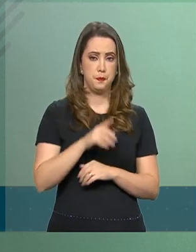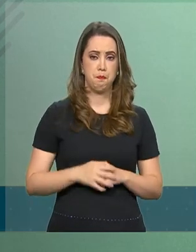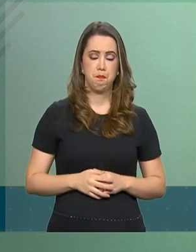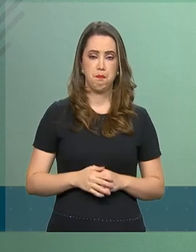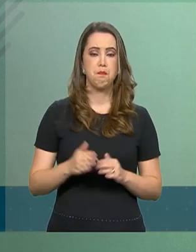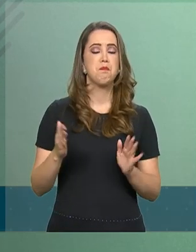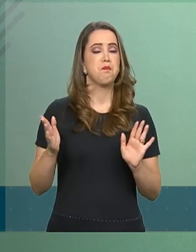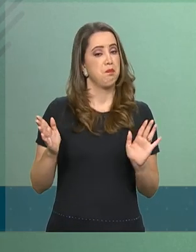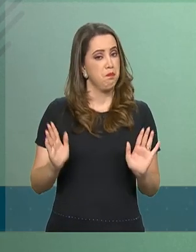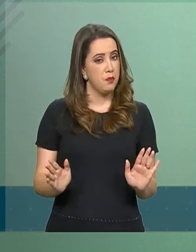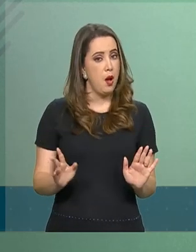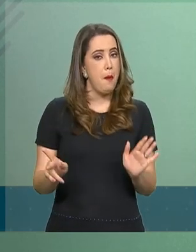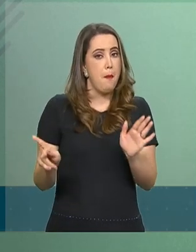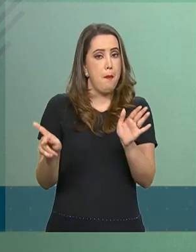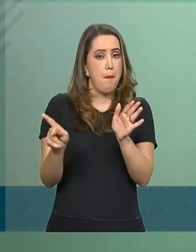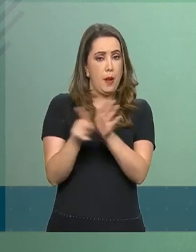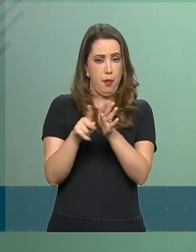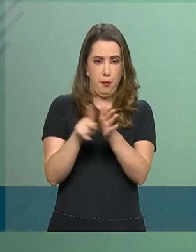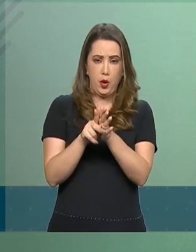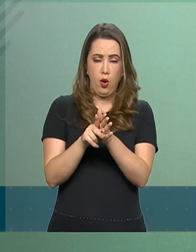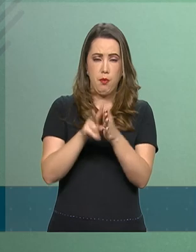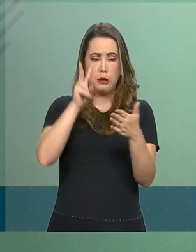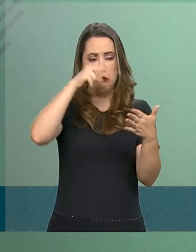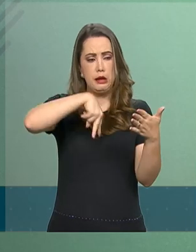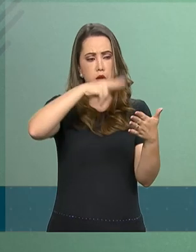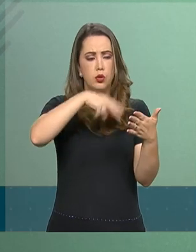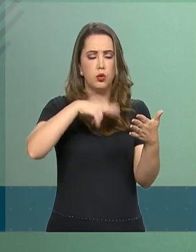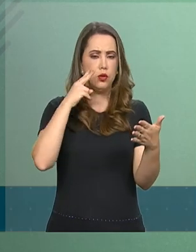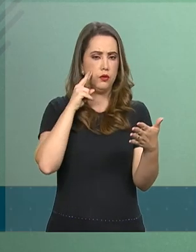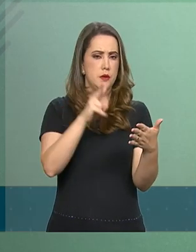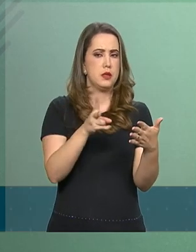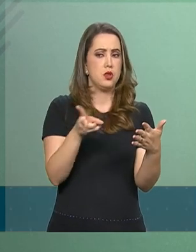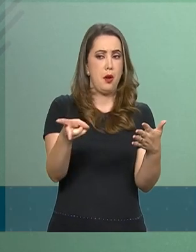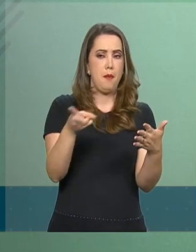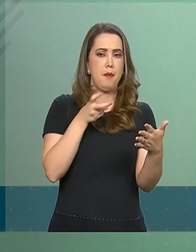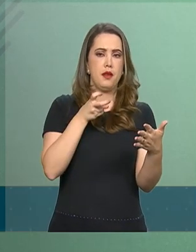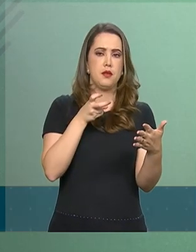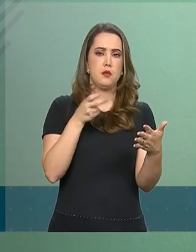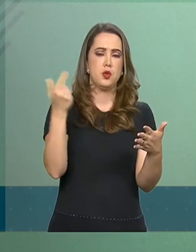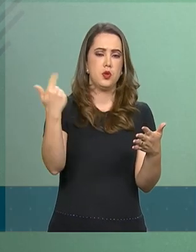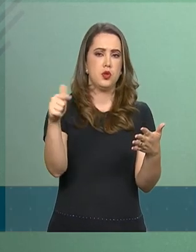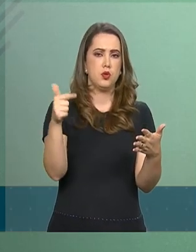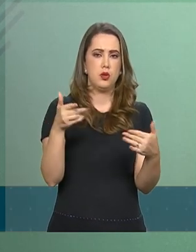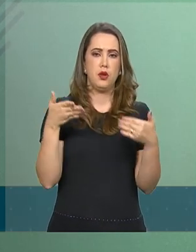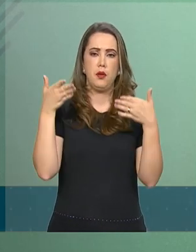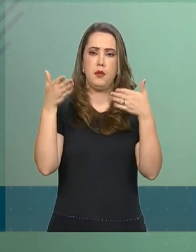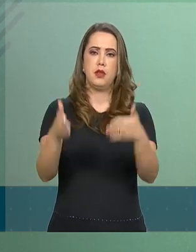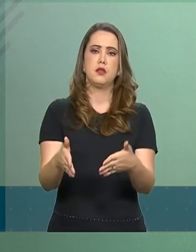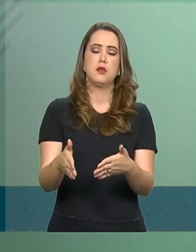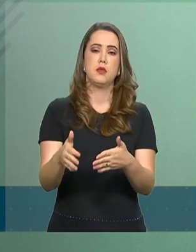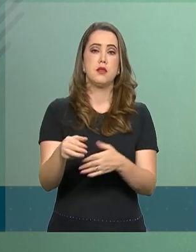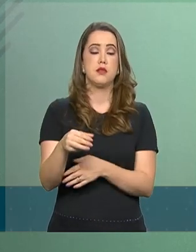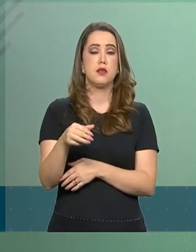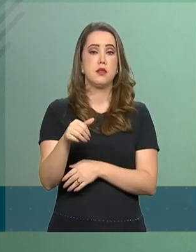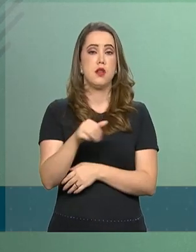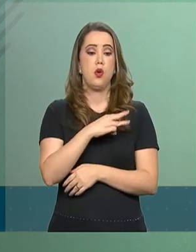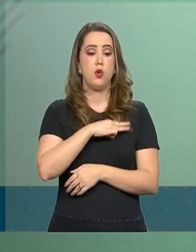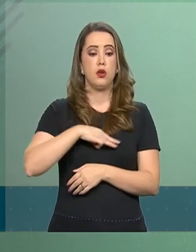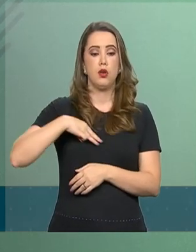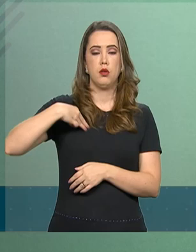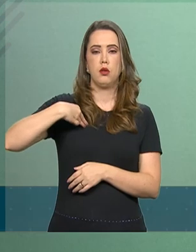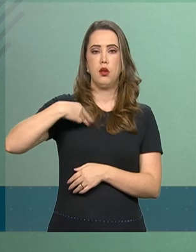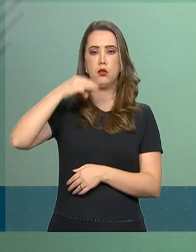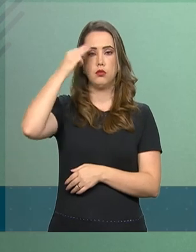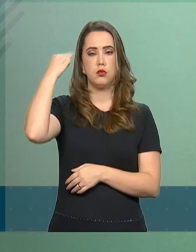até pela própria leitura você já de prenderam a não participação da primeira dama ela